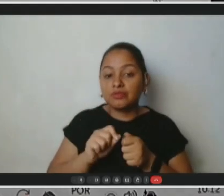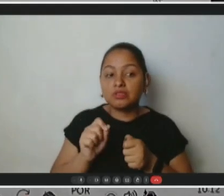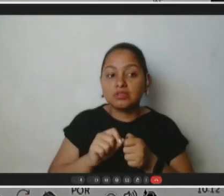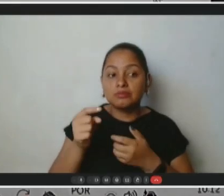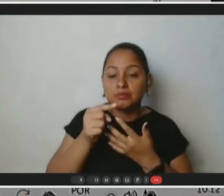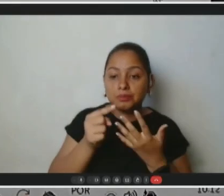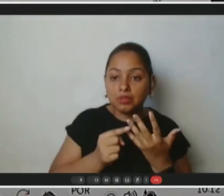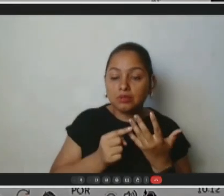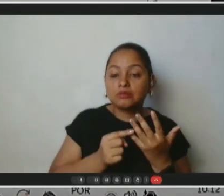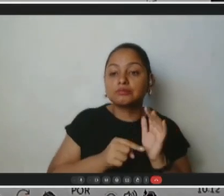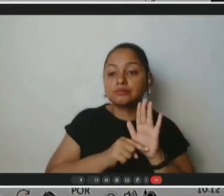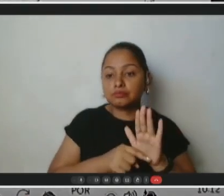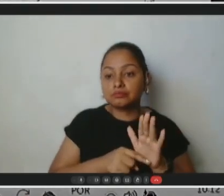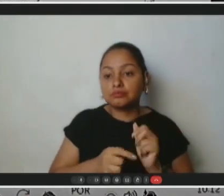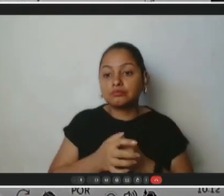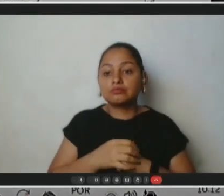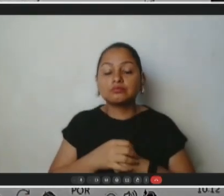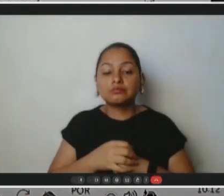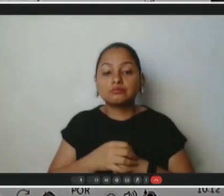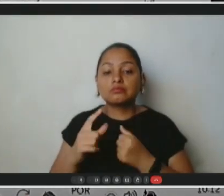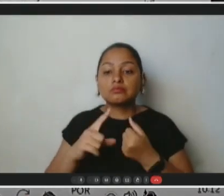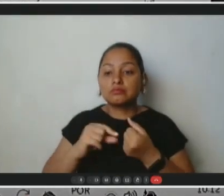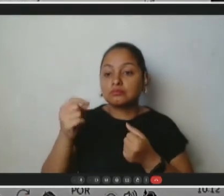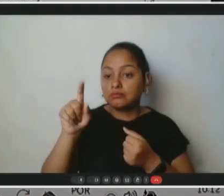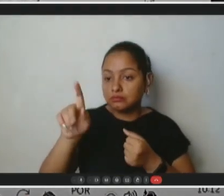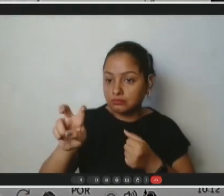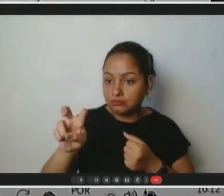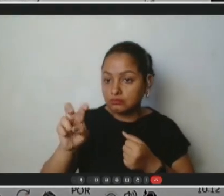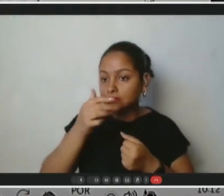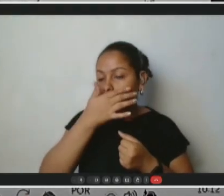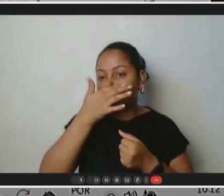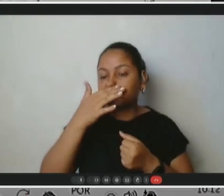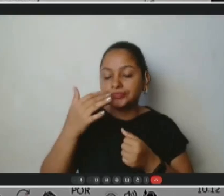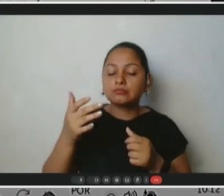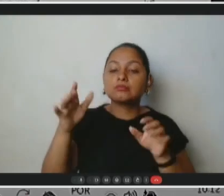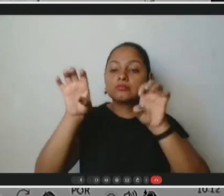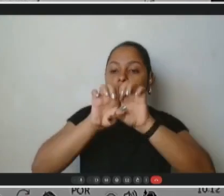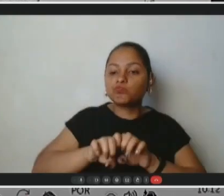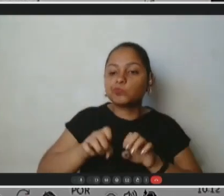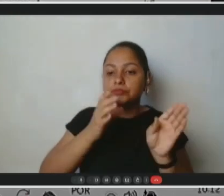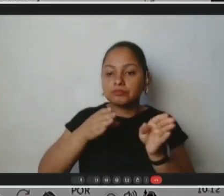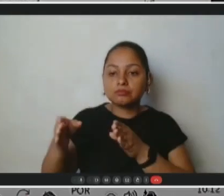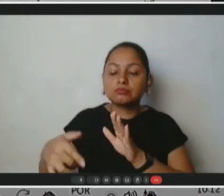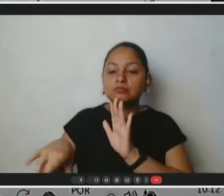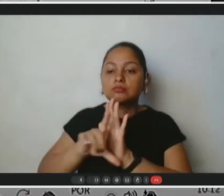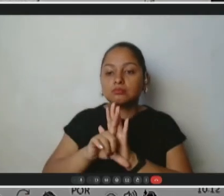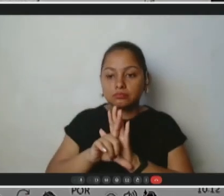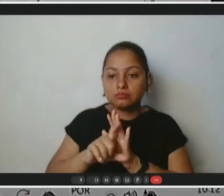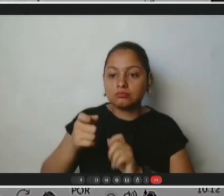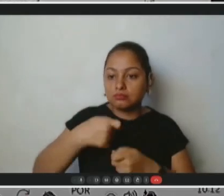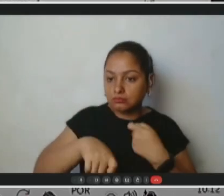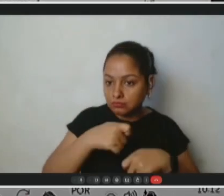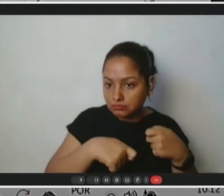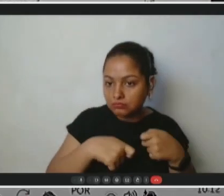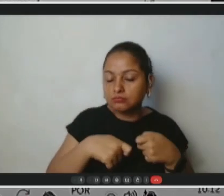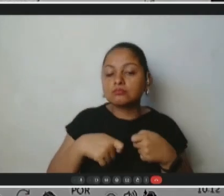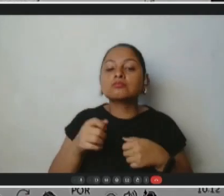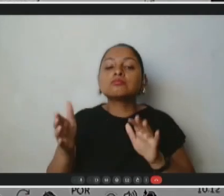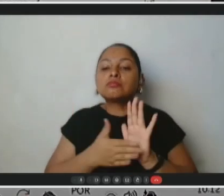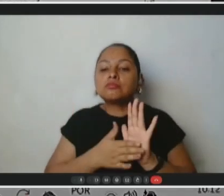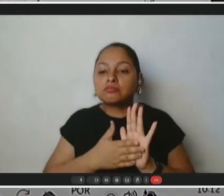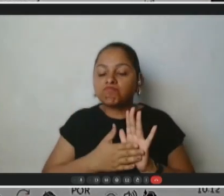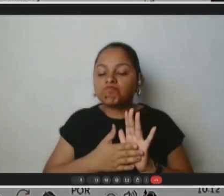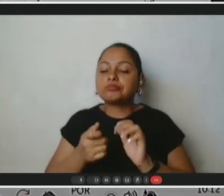compensação. Capítulo 5º. Estrutura e organização da lei orçamentária. A proposta orçamentária